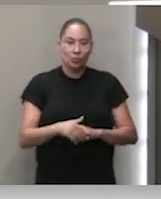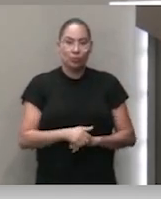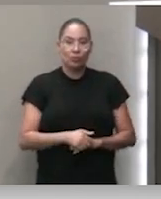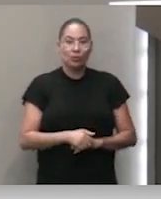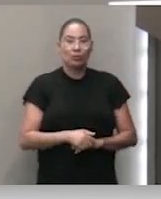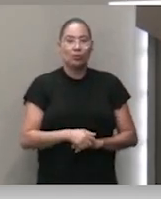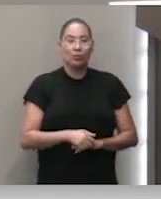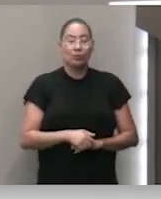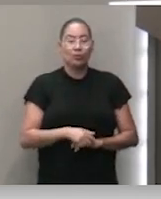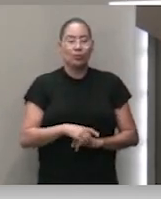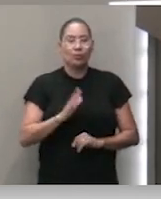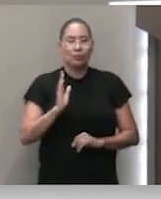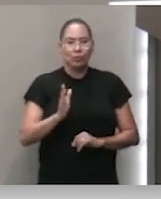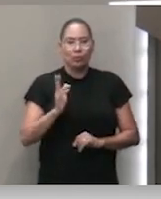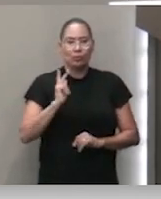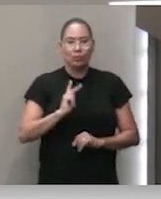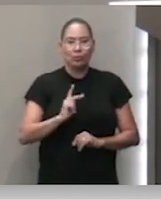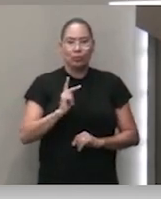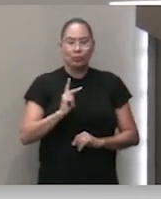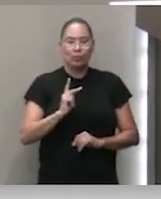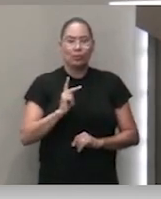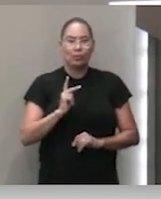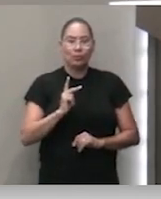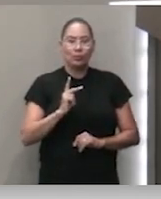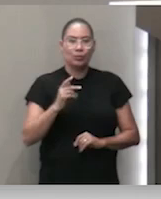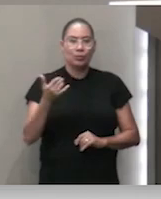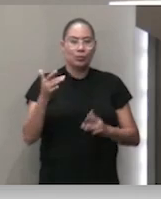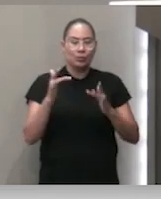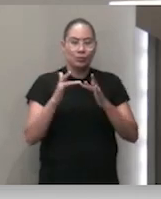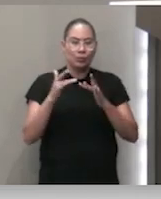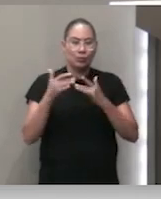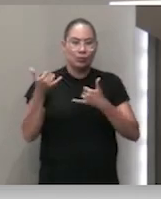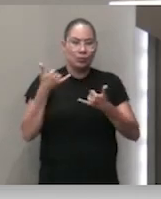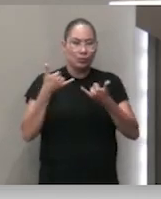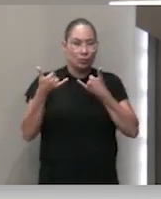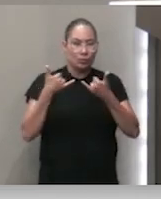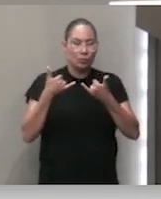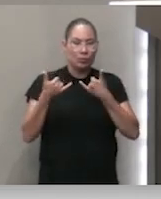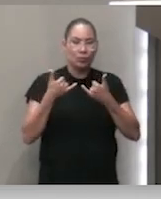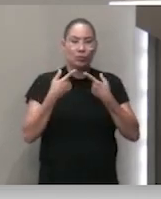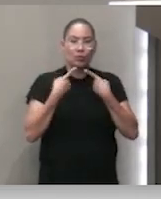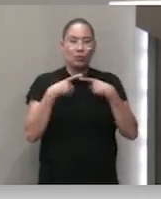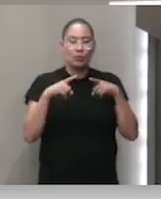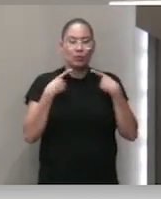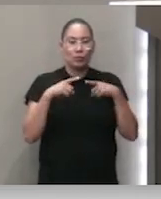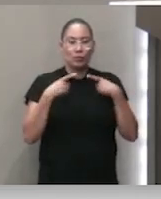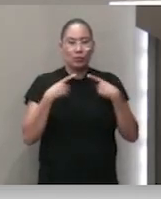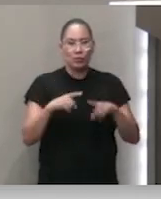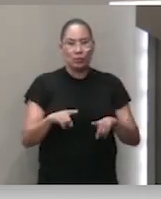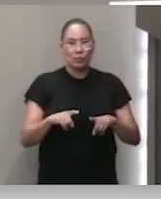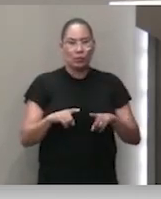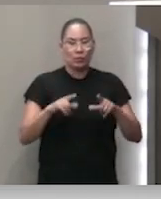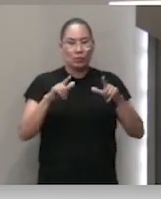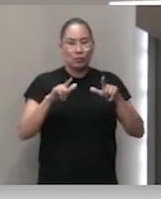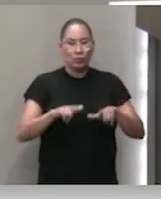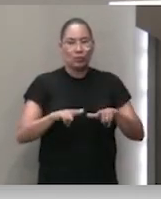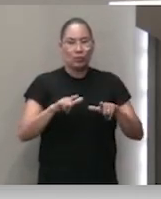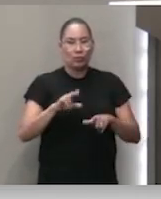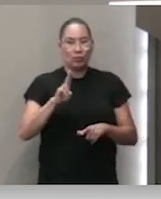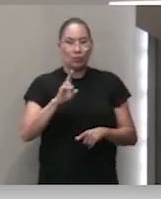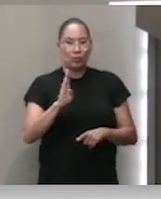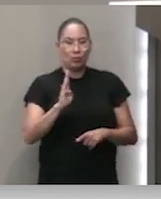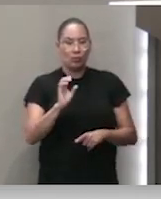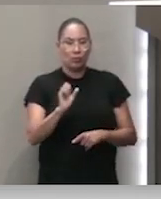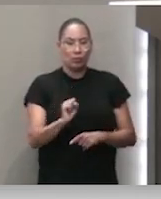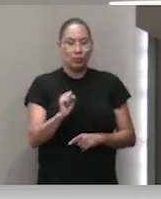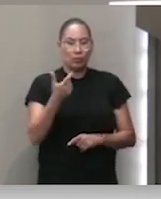Tenho recebido seguidamente contato da nossa comunidade reclamando que as unidades básicas de